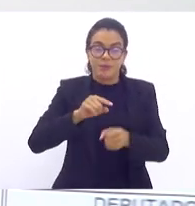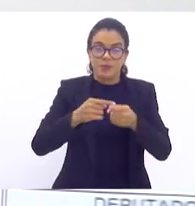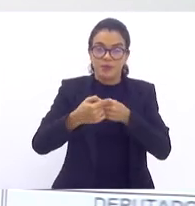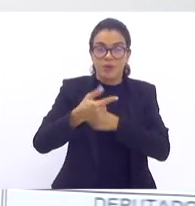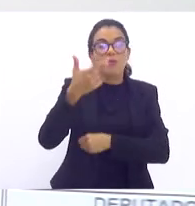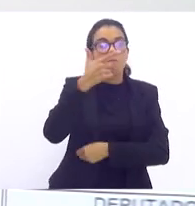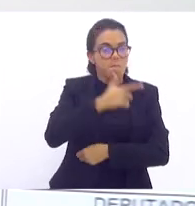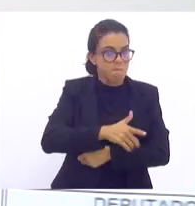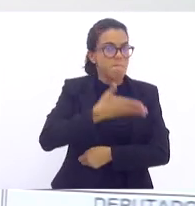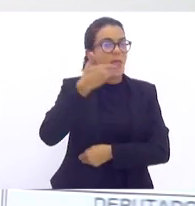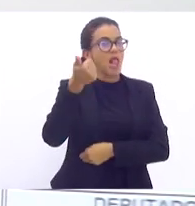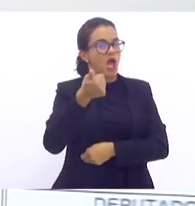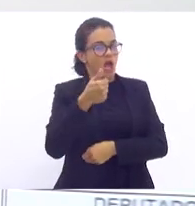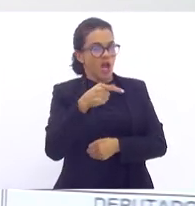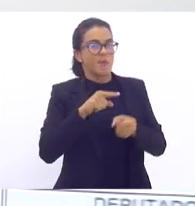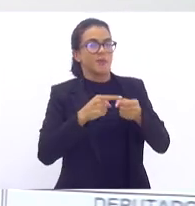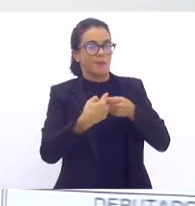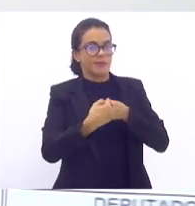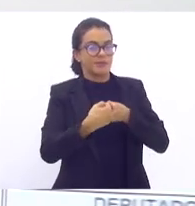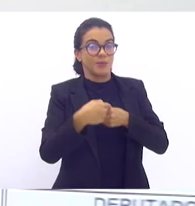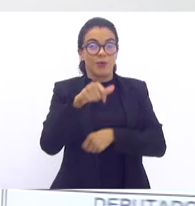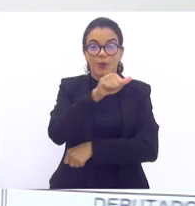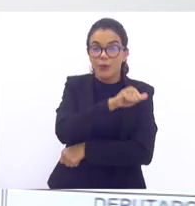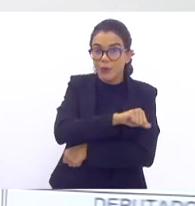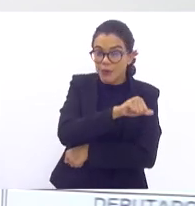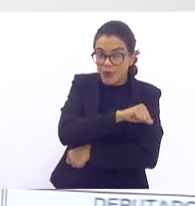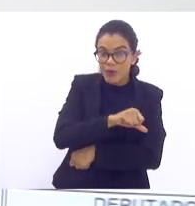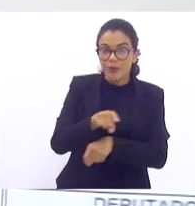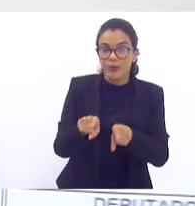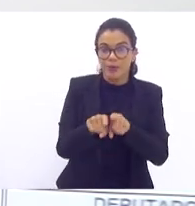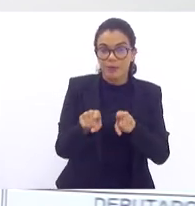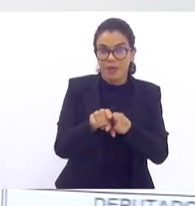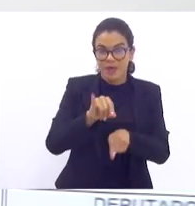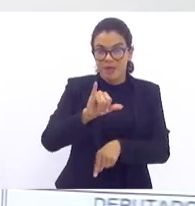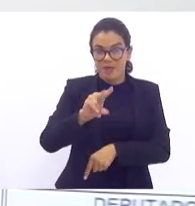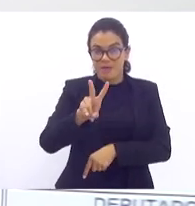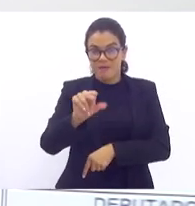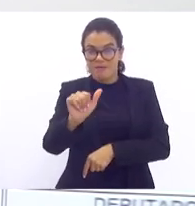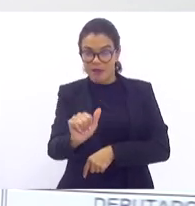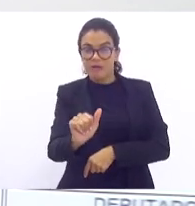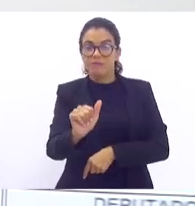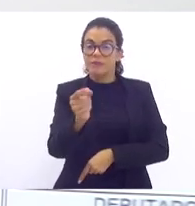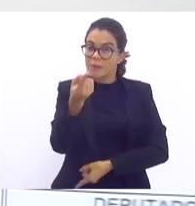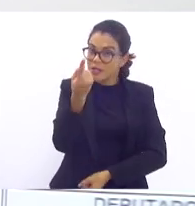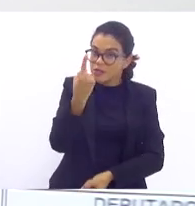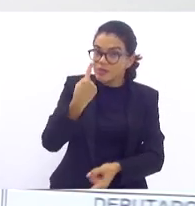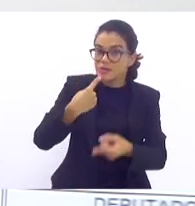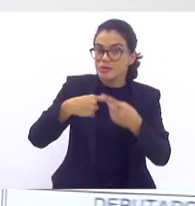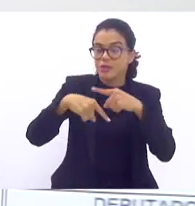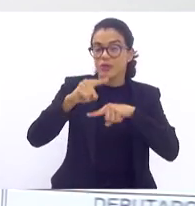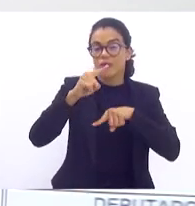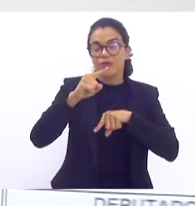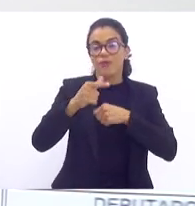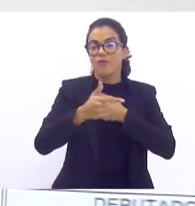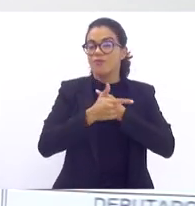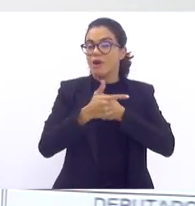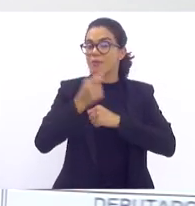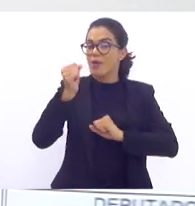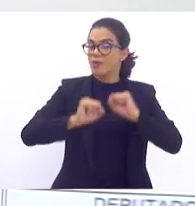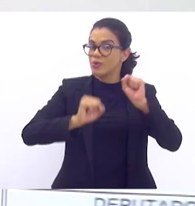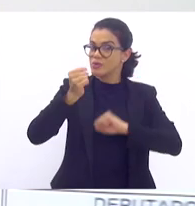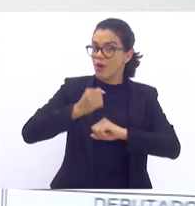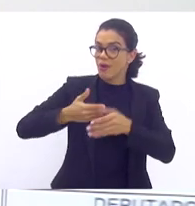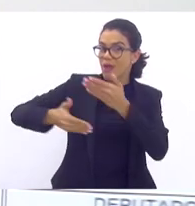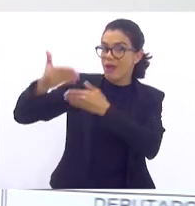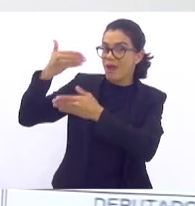com a nova reforma tributária o Rio de Janeiro com o Iva retoma inclusive um papel Industrial que